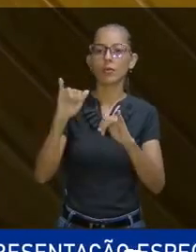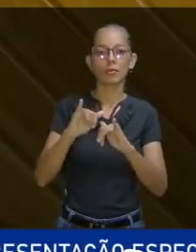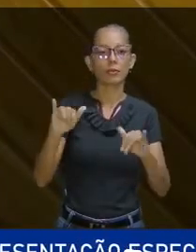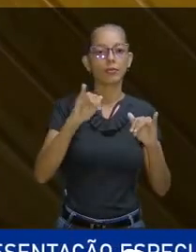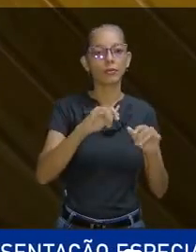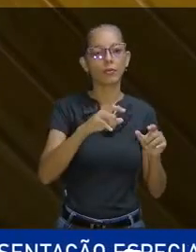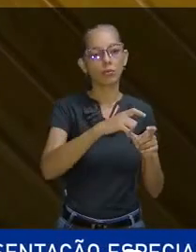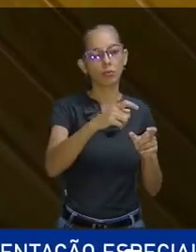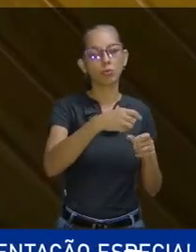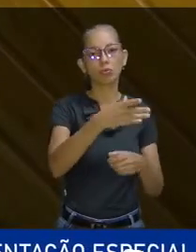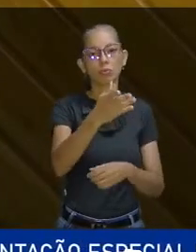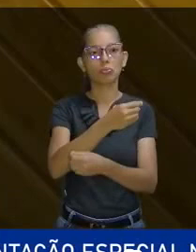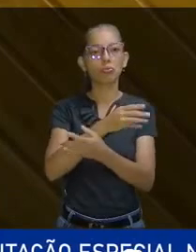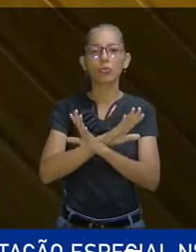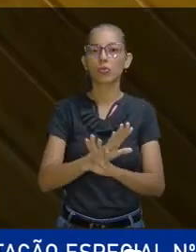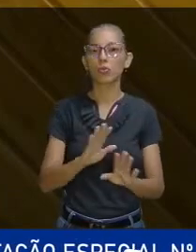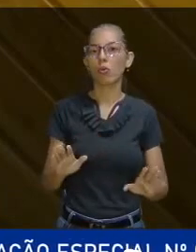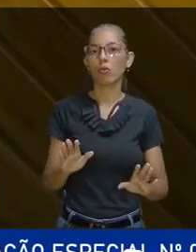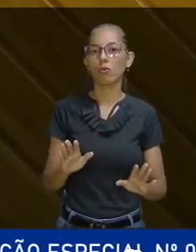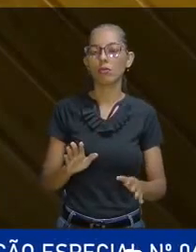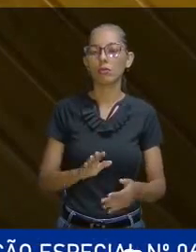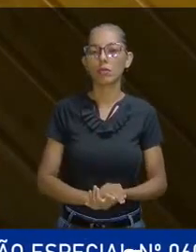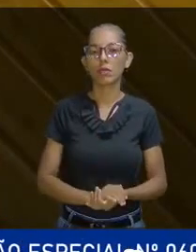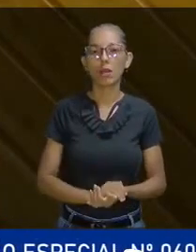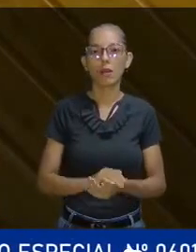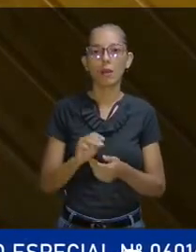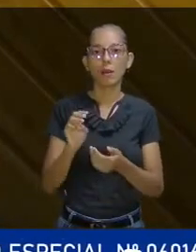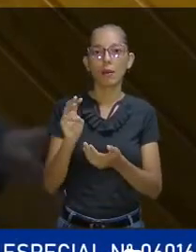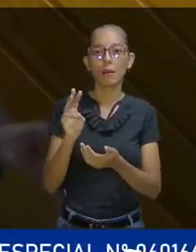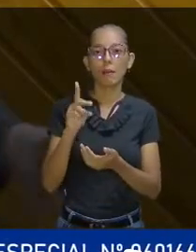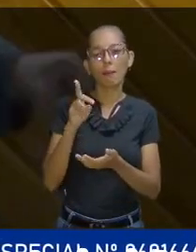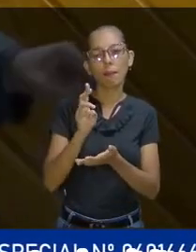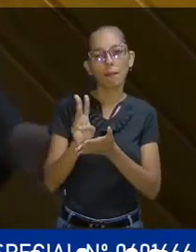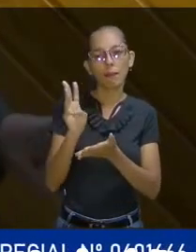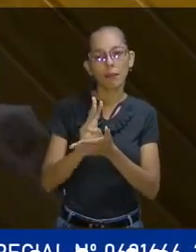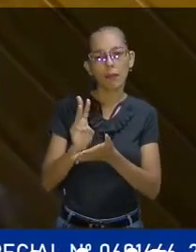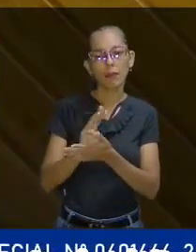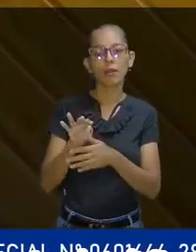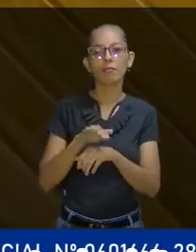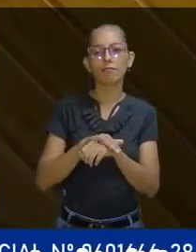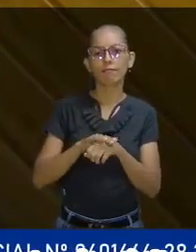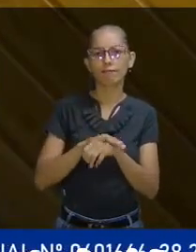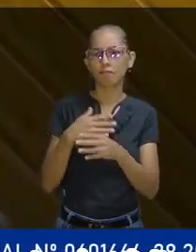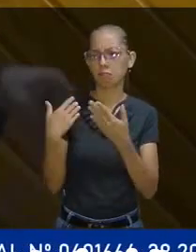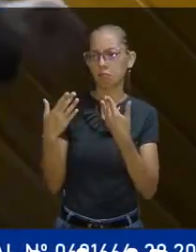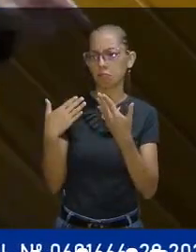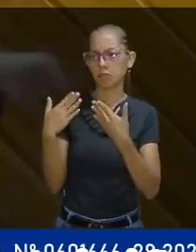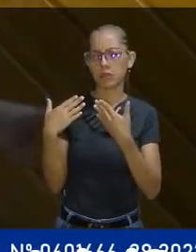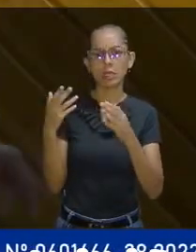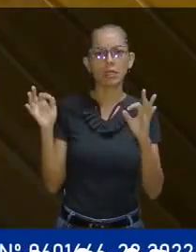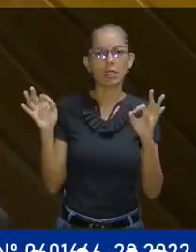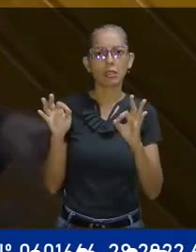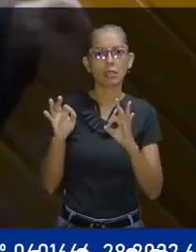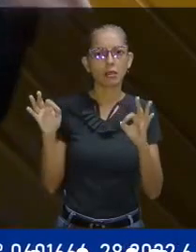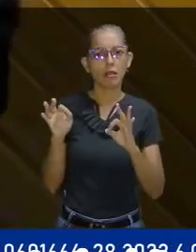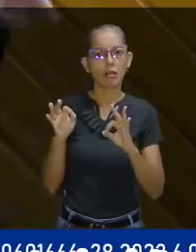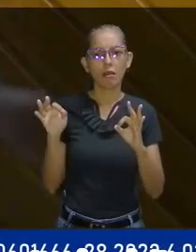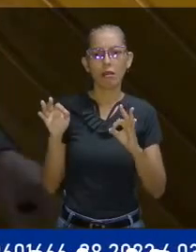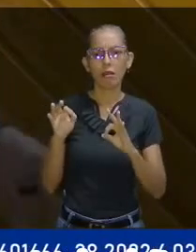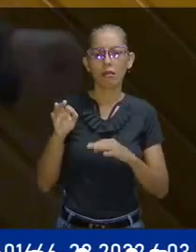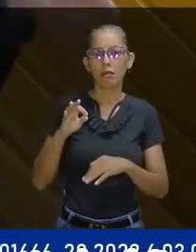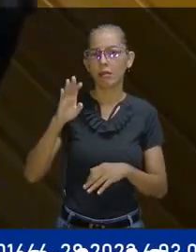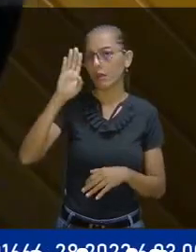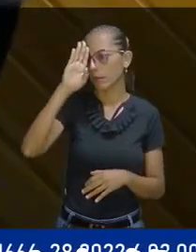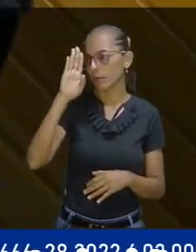nenhum momento, em nenhuma passagem das mensagens que citam o seu nome, existe alguma menção à compra